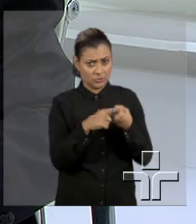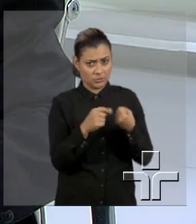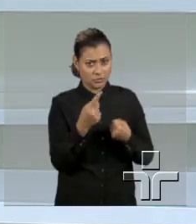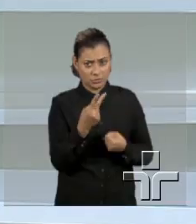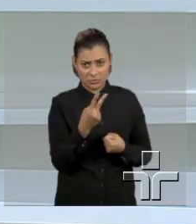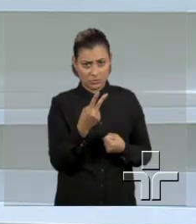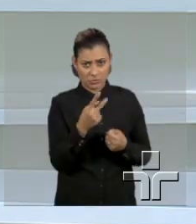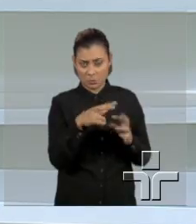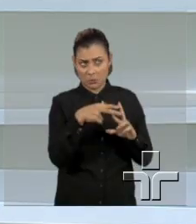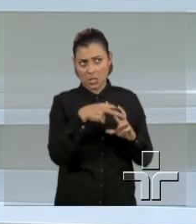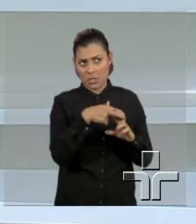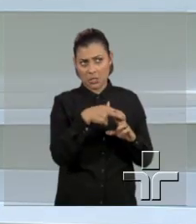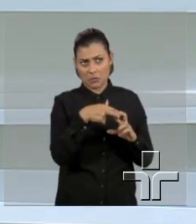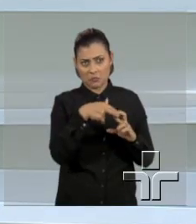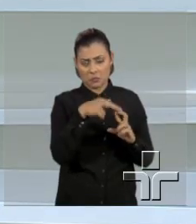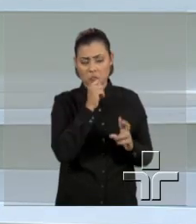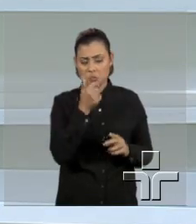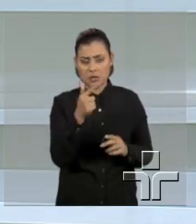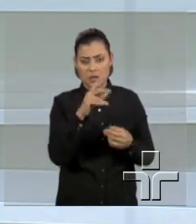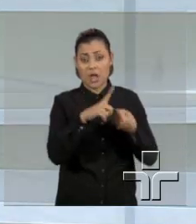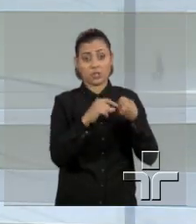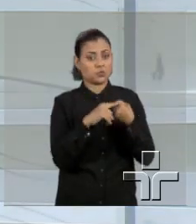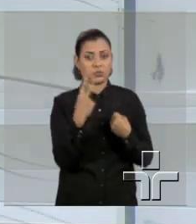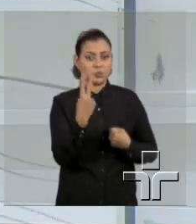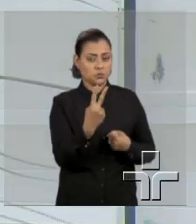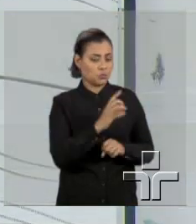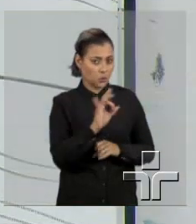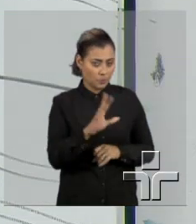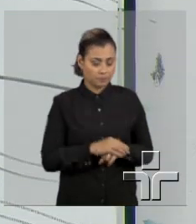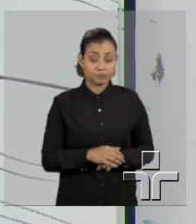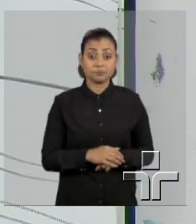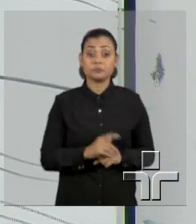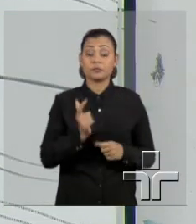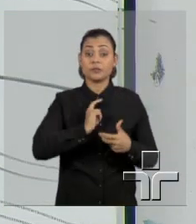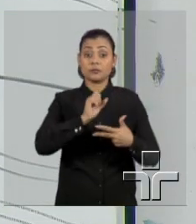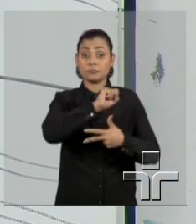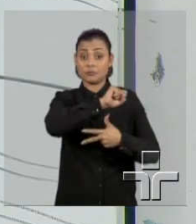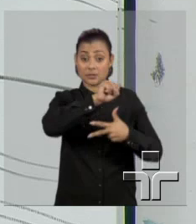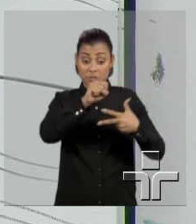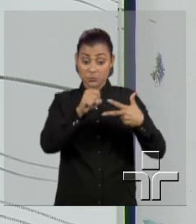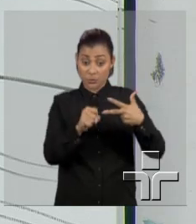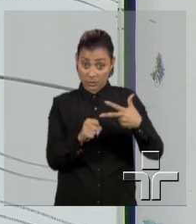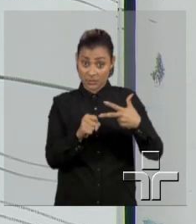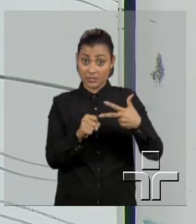tem parágrafo, é ele isolado. Artigo 2º, são 3 os poderes da União,